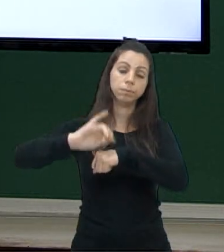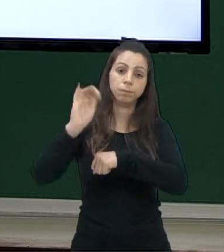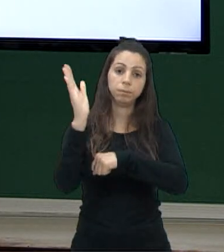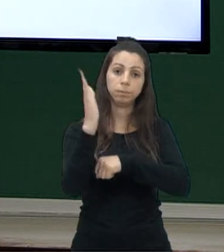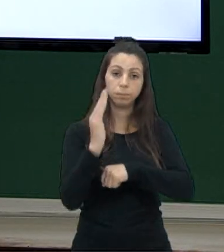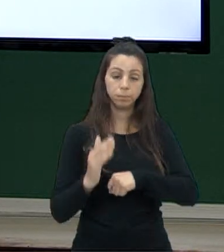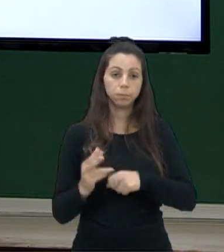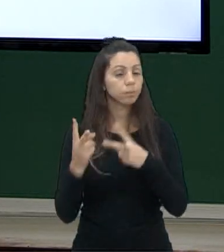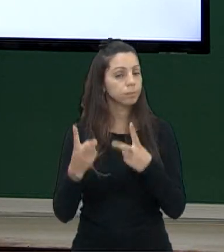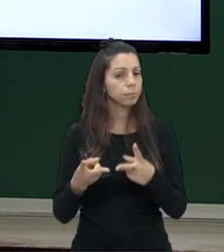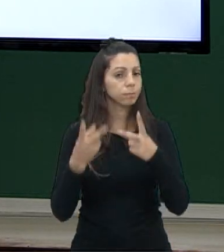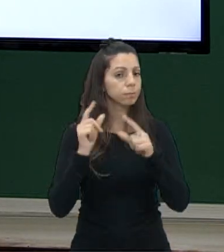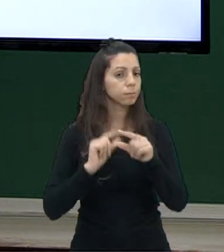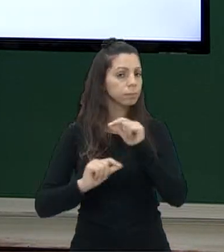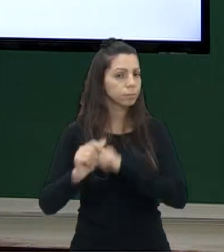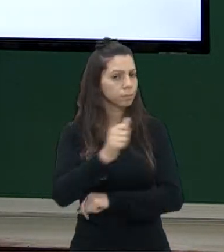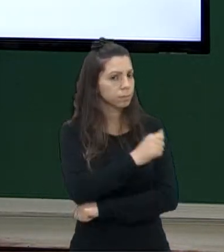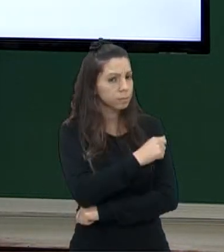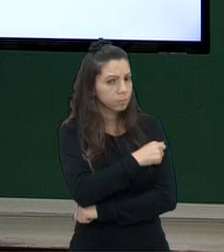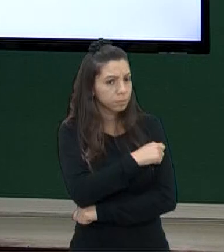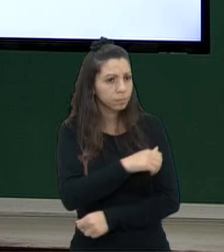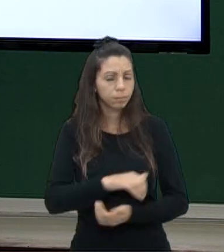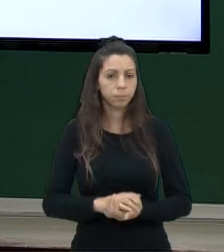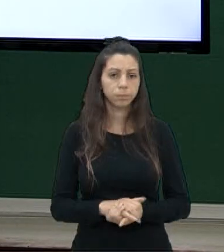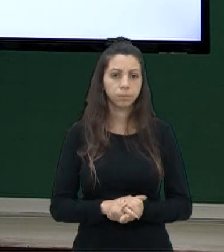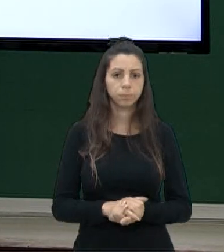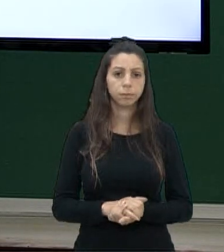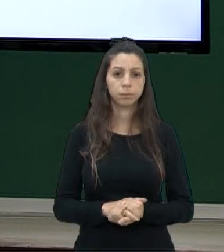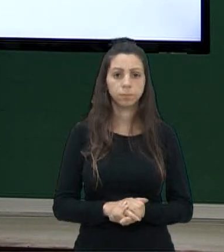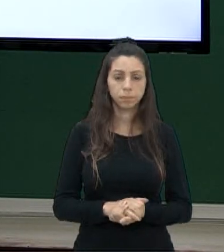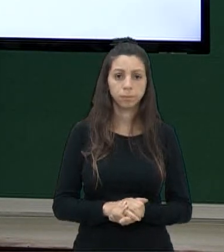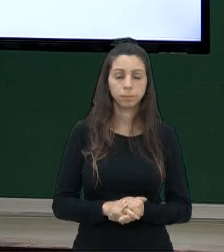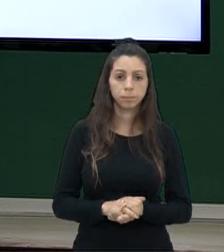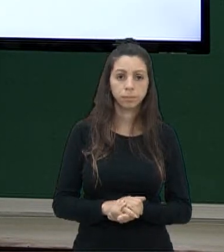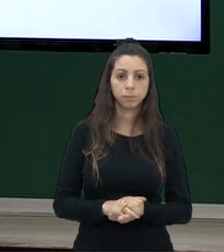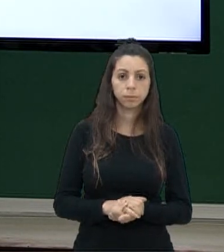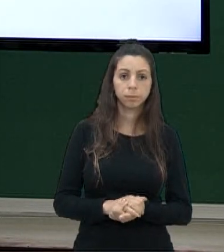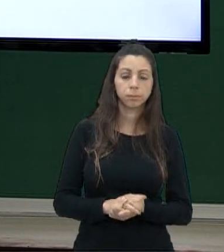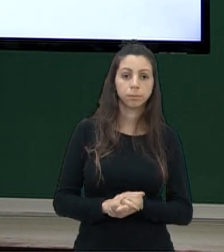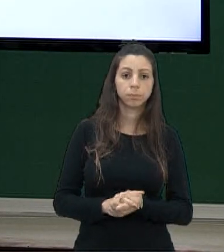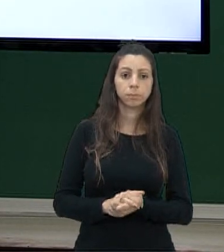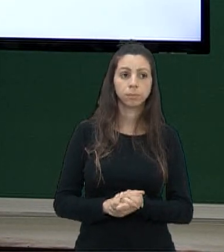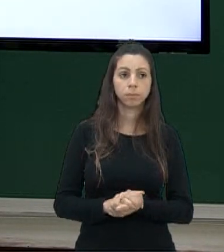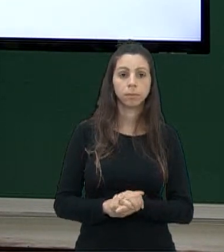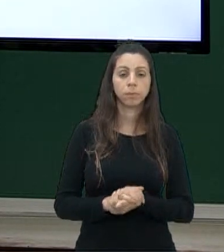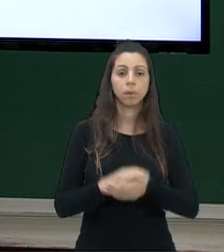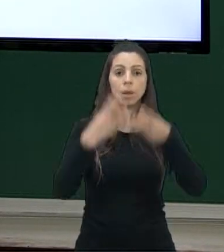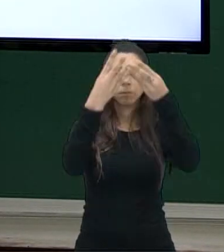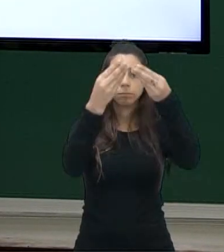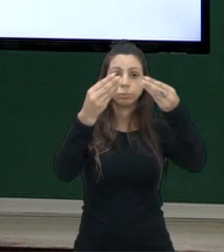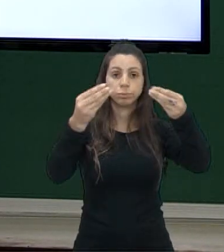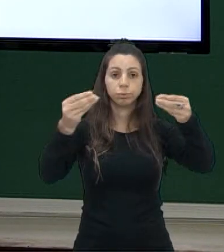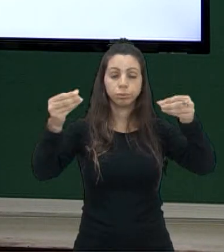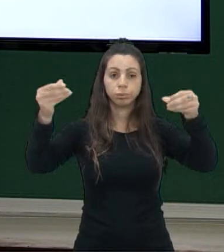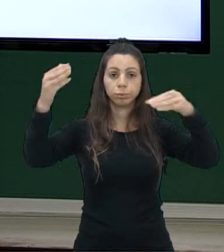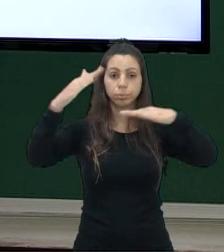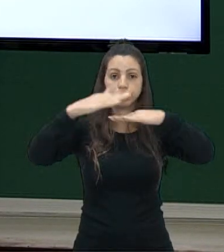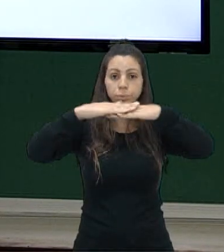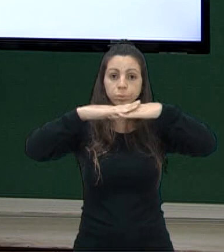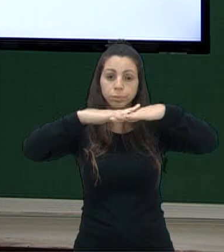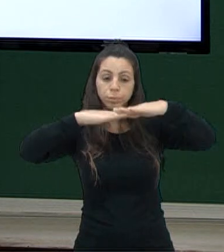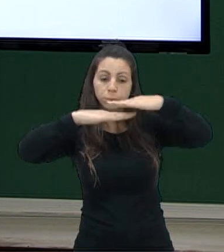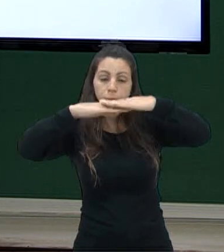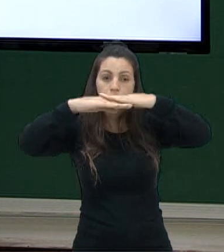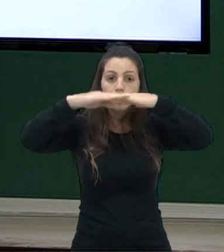perceber, estudante? Que os sedimentos que foram, ao longo do tempo, liberados do escudo das Guianas